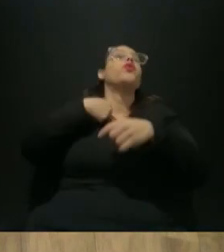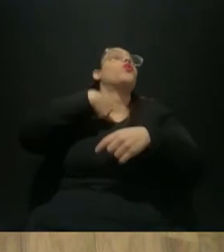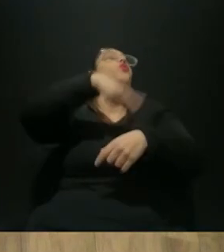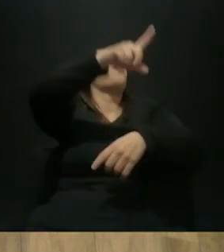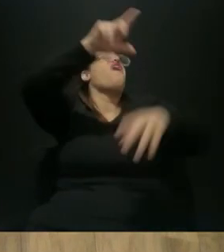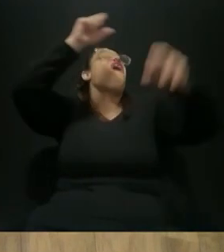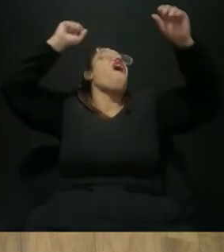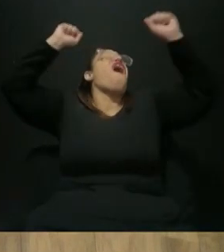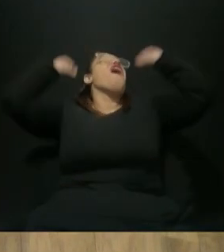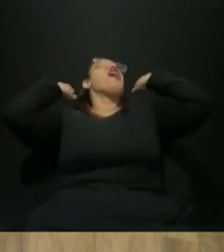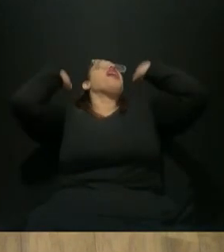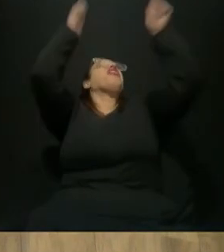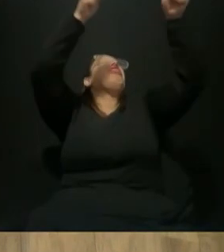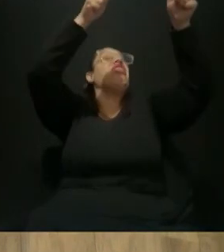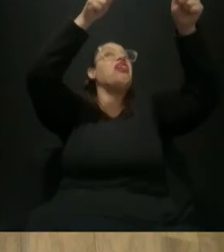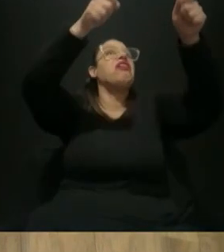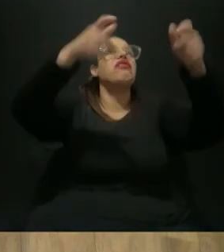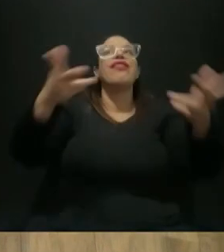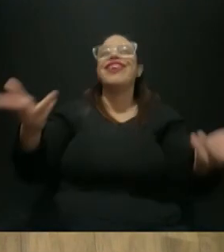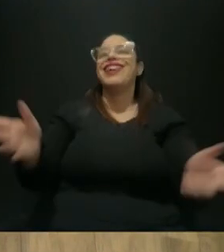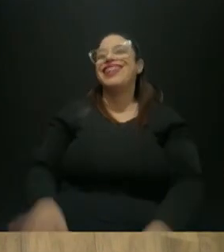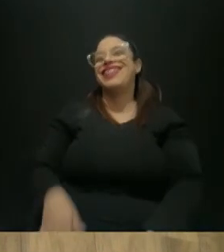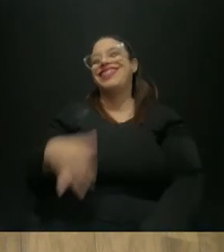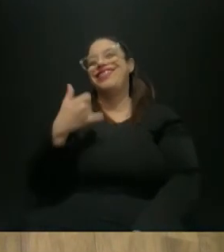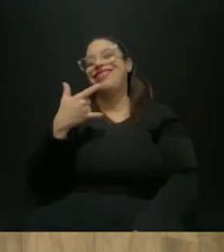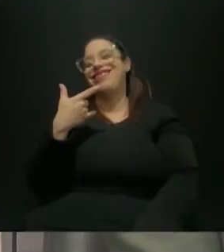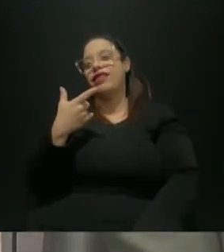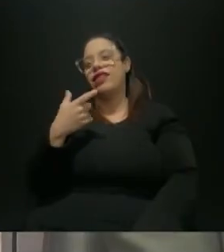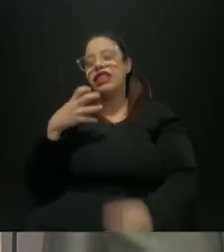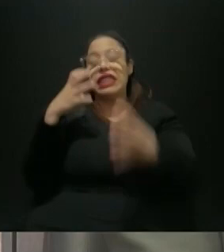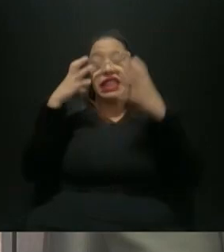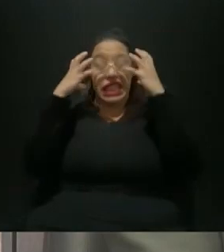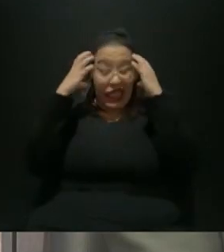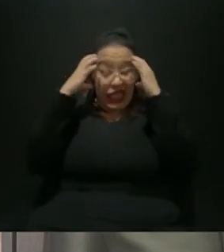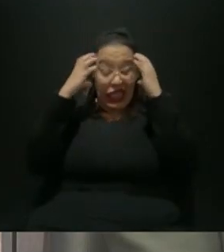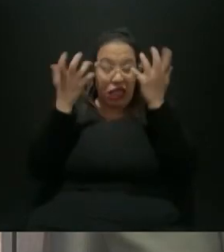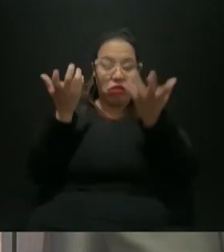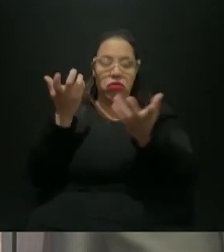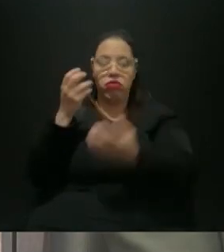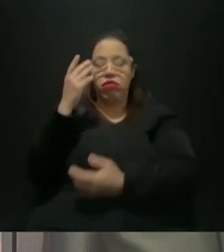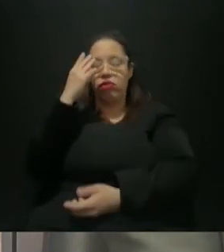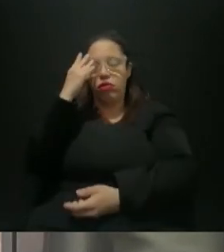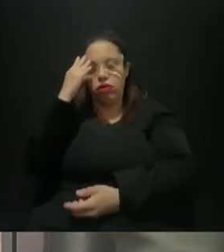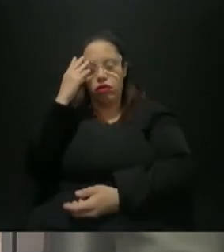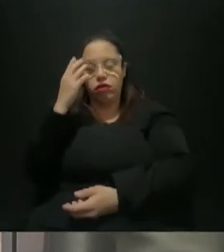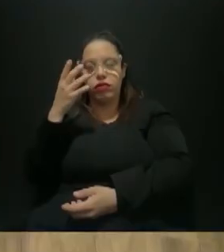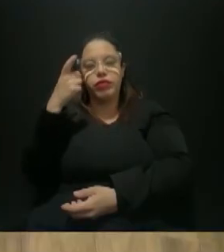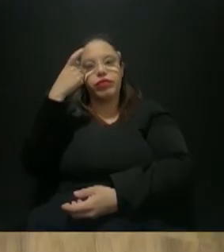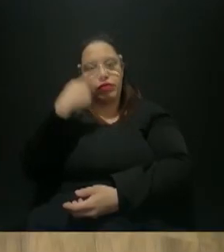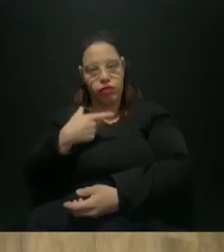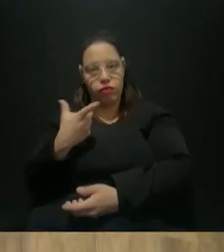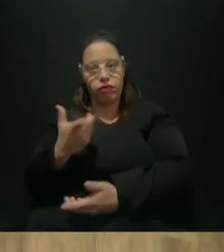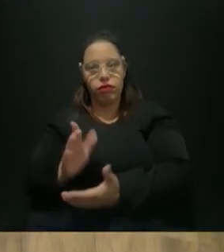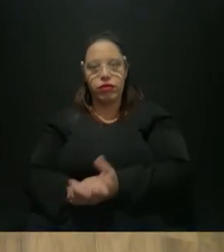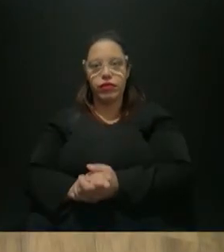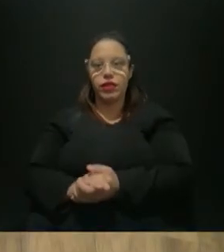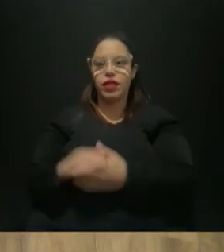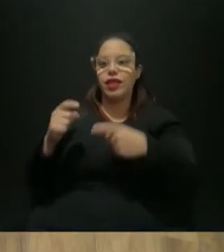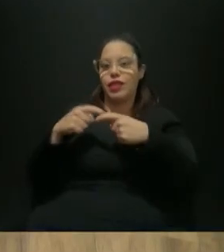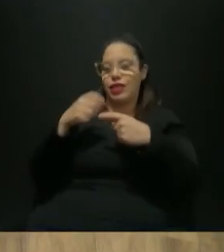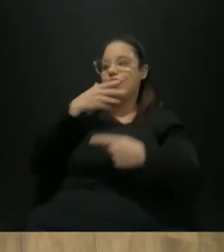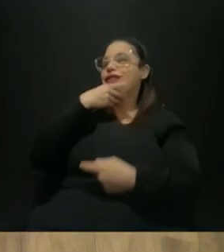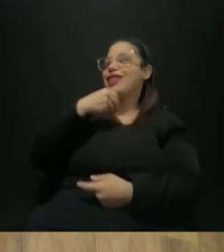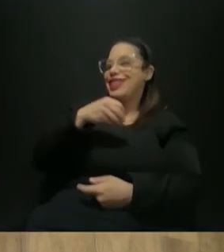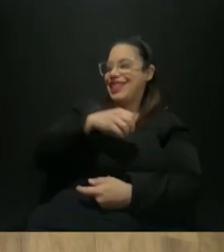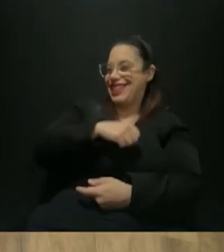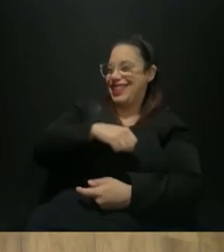janela? Porque filho tira a gente do sério. Claro. E é importante que a gente reconheça... Para ser bom pediatra precisa ser pai. Exatamente, precisa